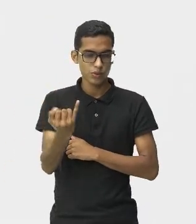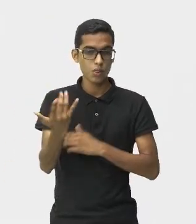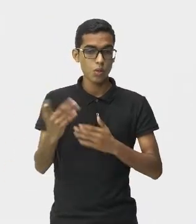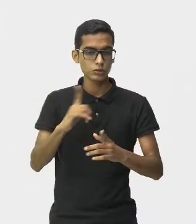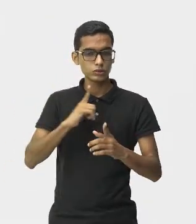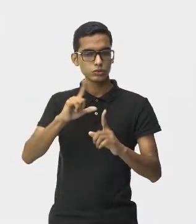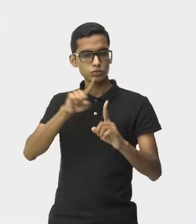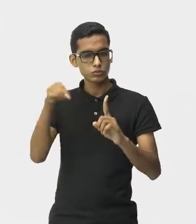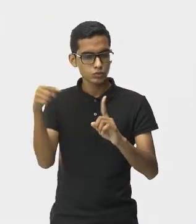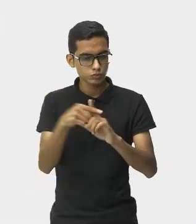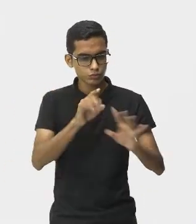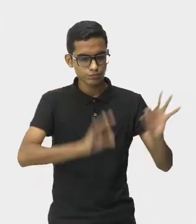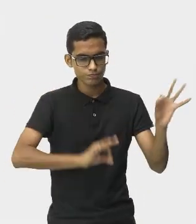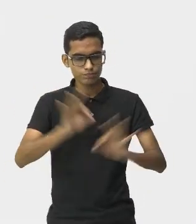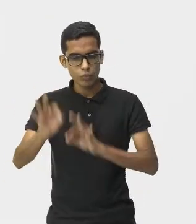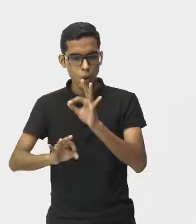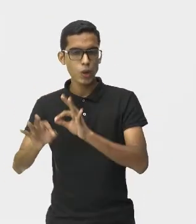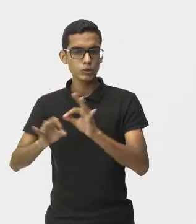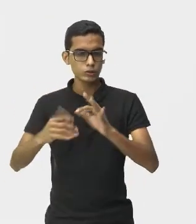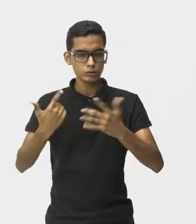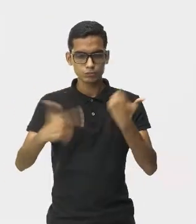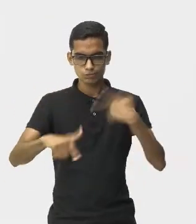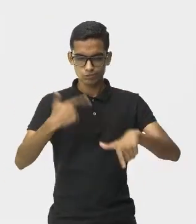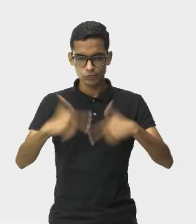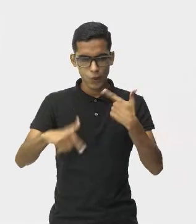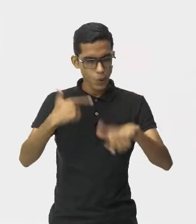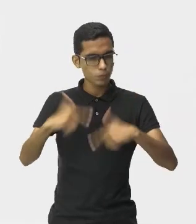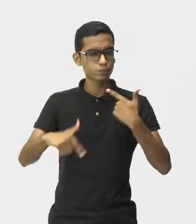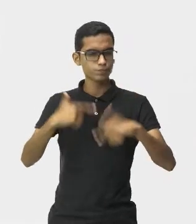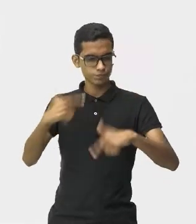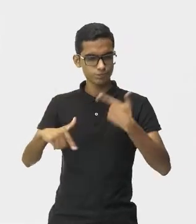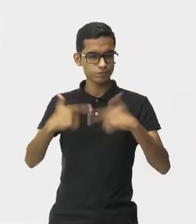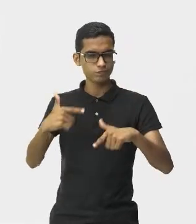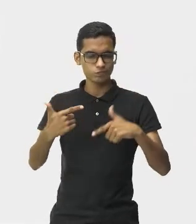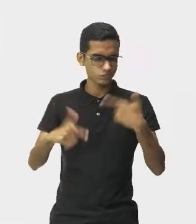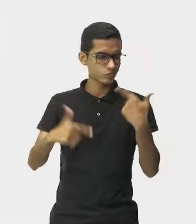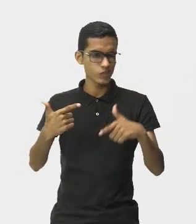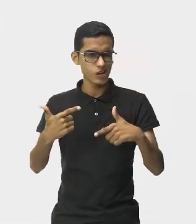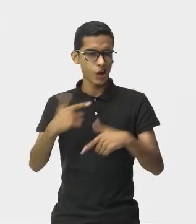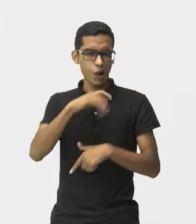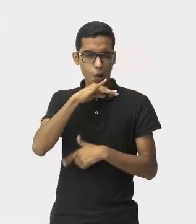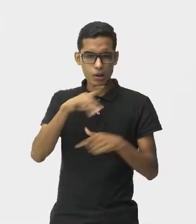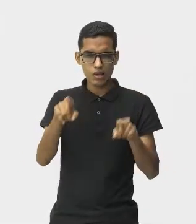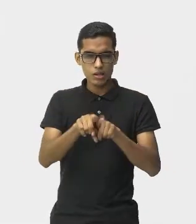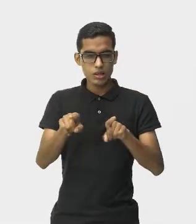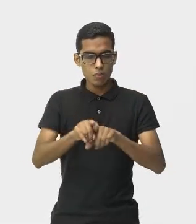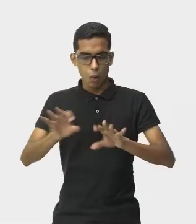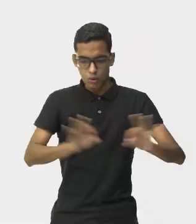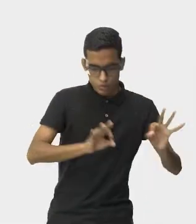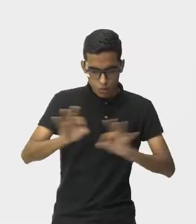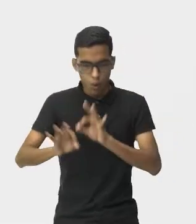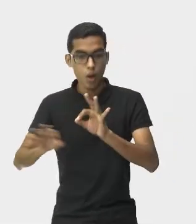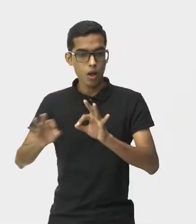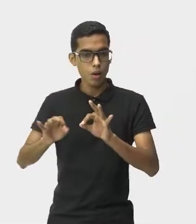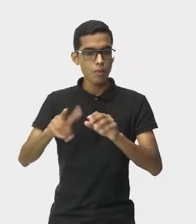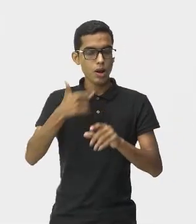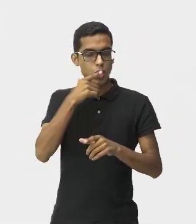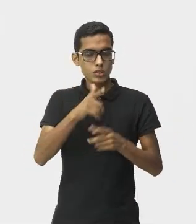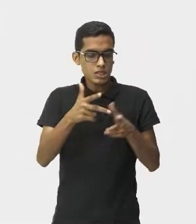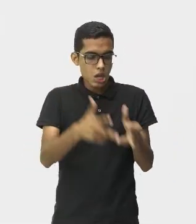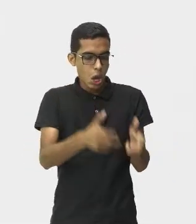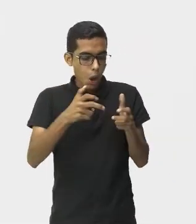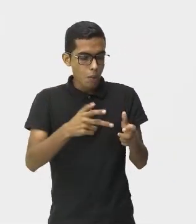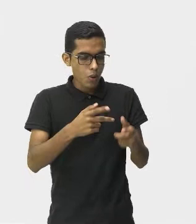organizar a força de trabalho escassa e desarticulada para poder explorar ao máximo os